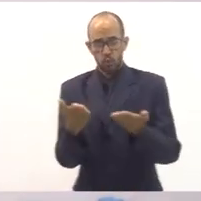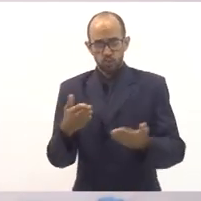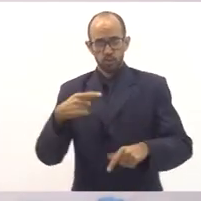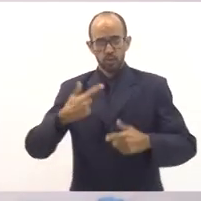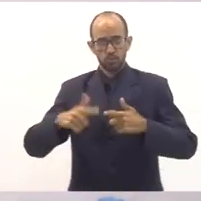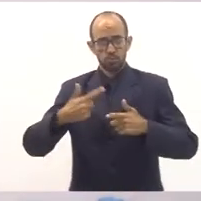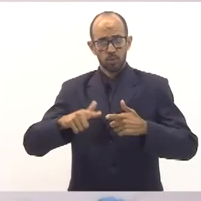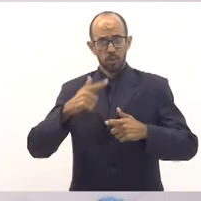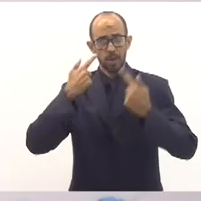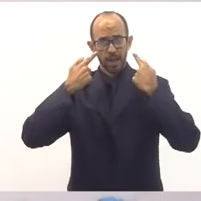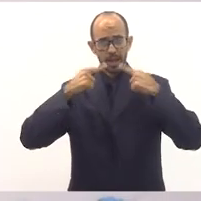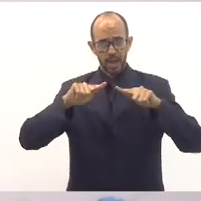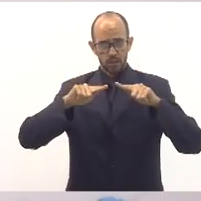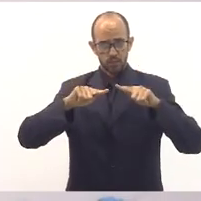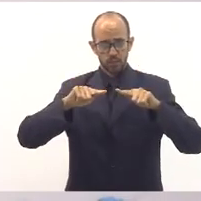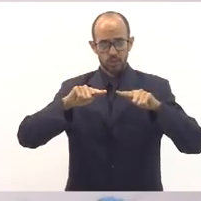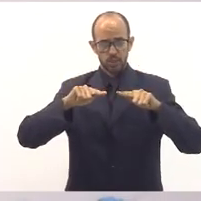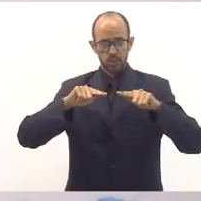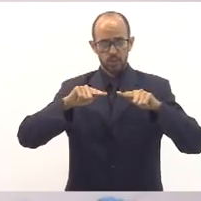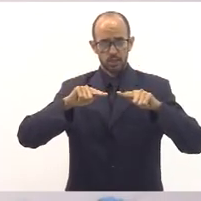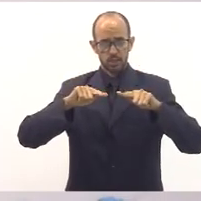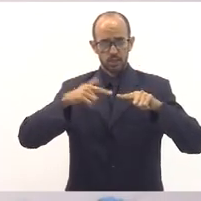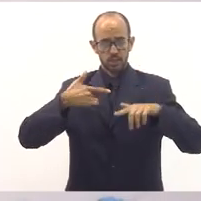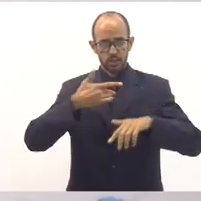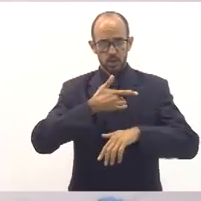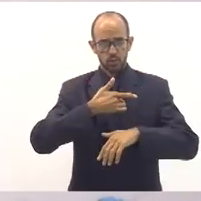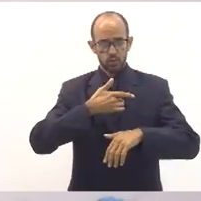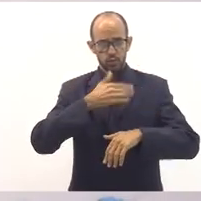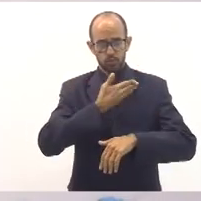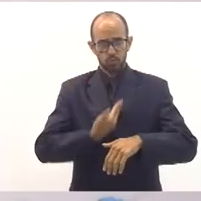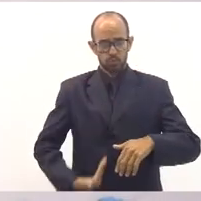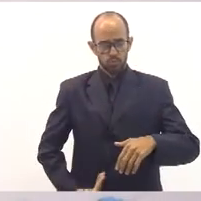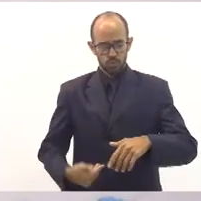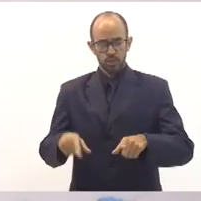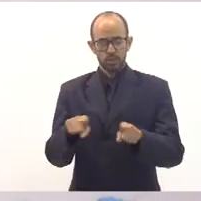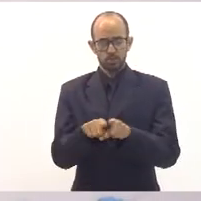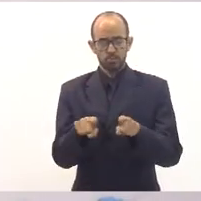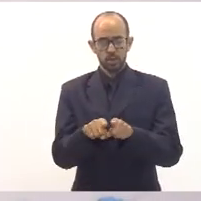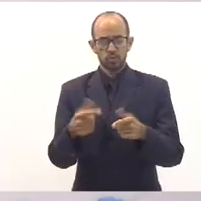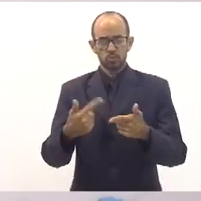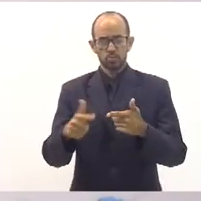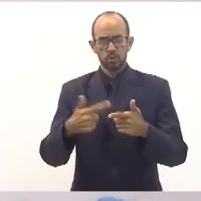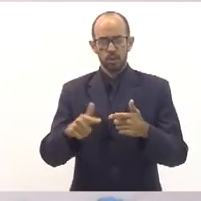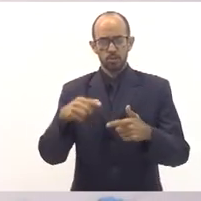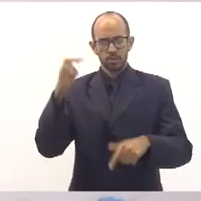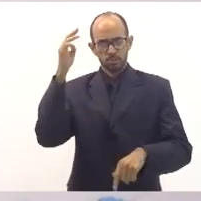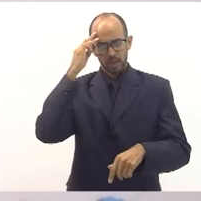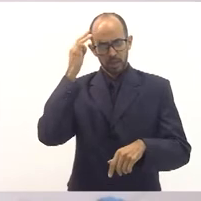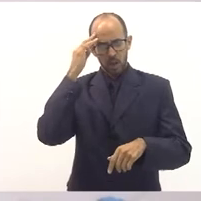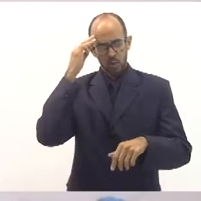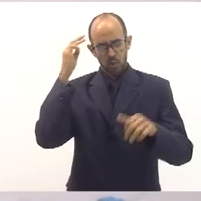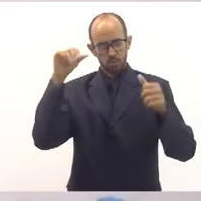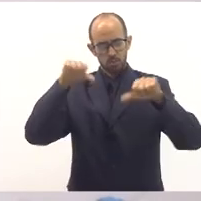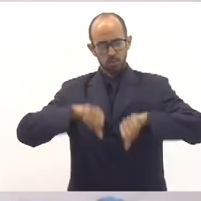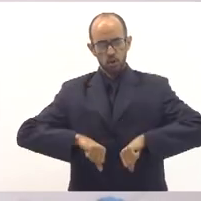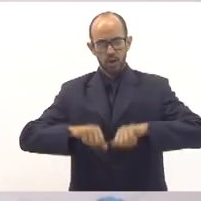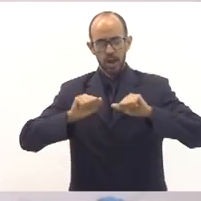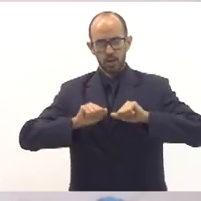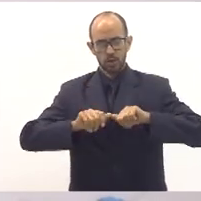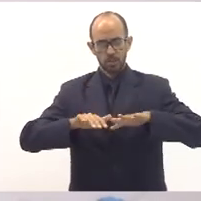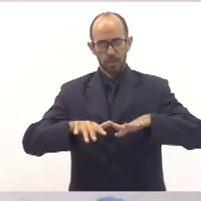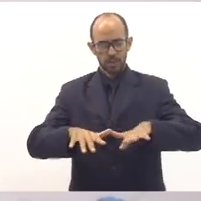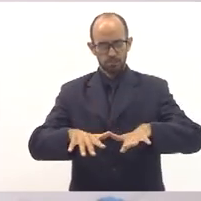grave no campo da saúde pública a saber os transtornos mentais que Inclusive pioraram durante a pandemia